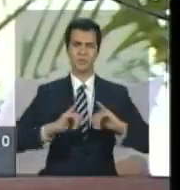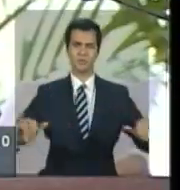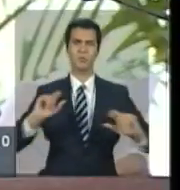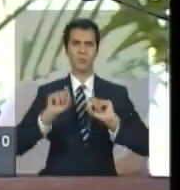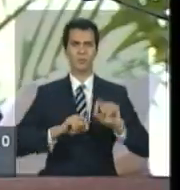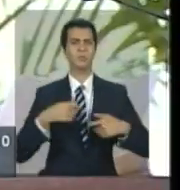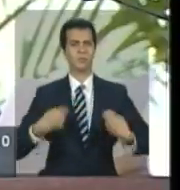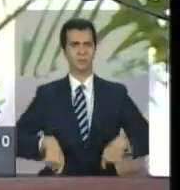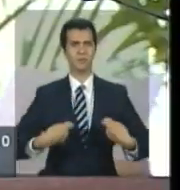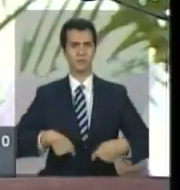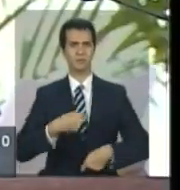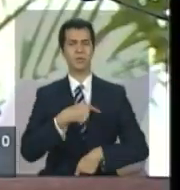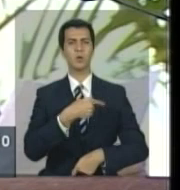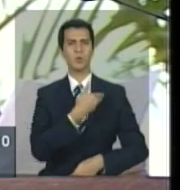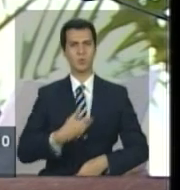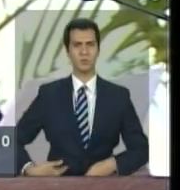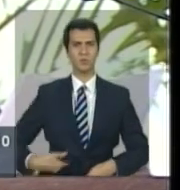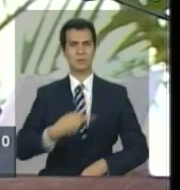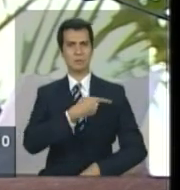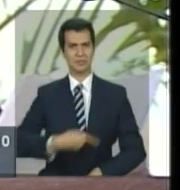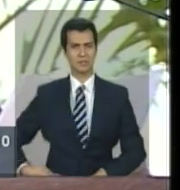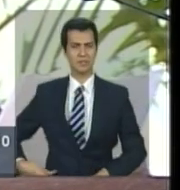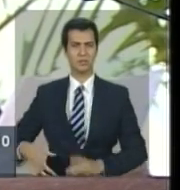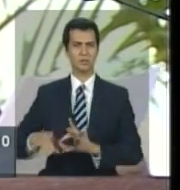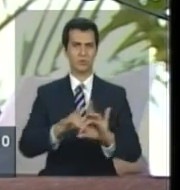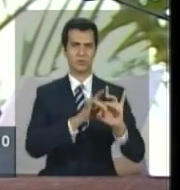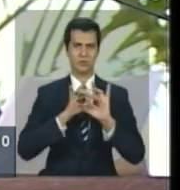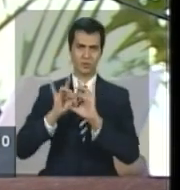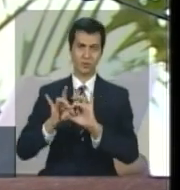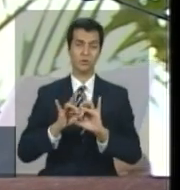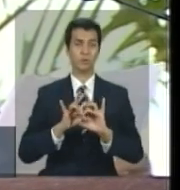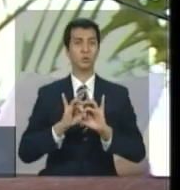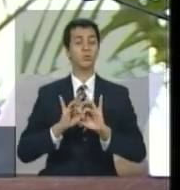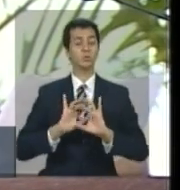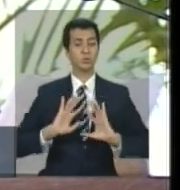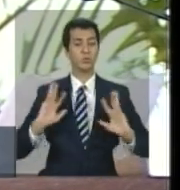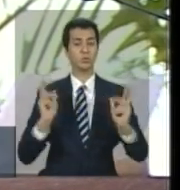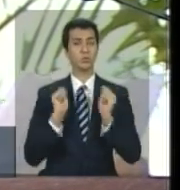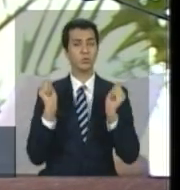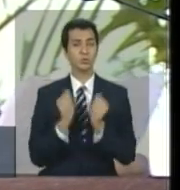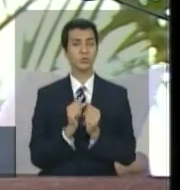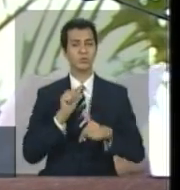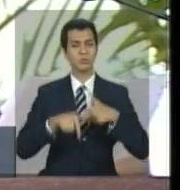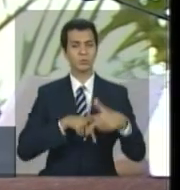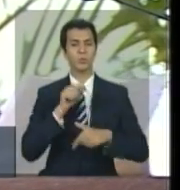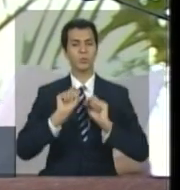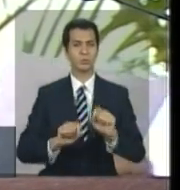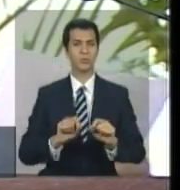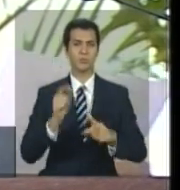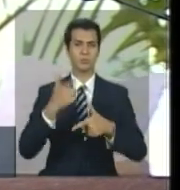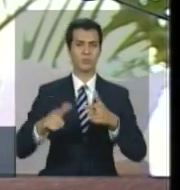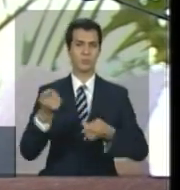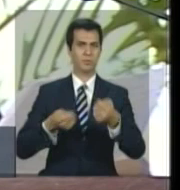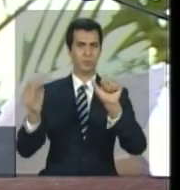governantes para juntos evitarem tal situação sob pena de todos saírem